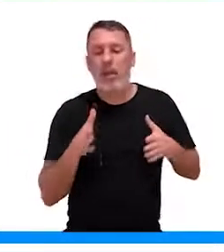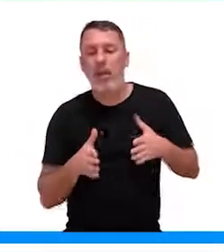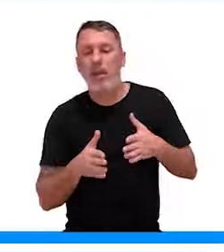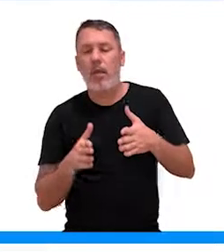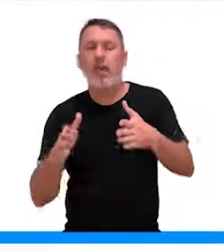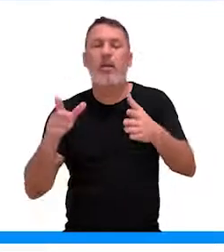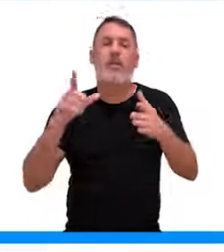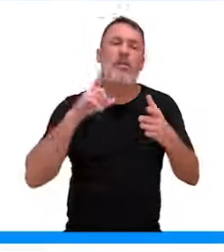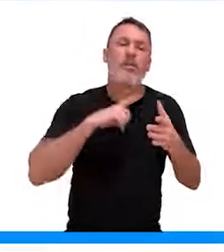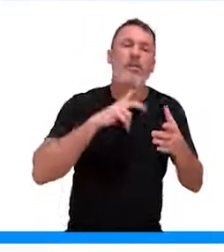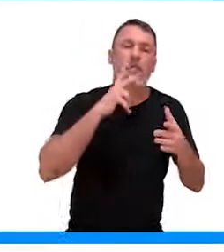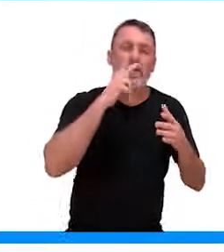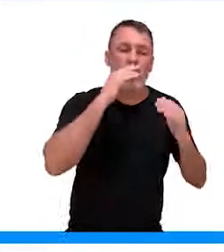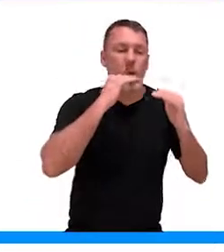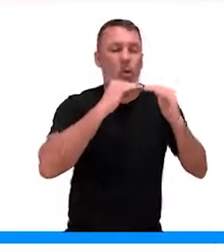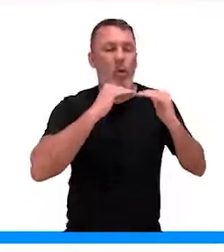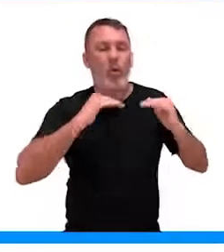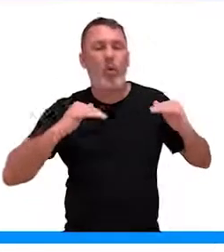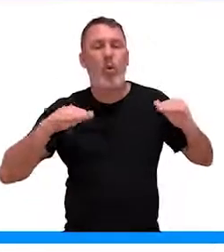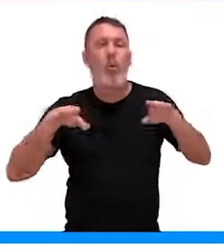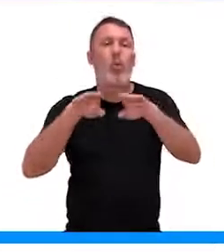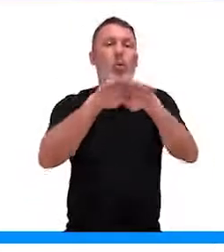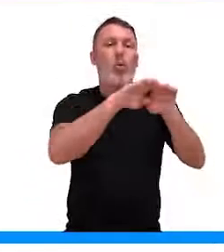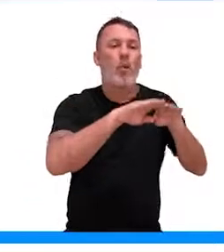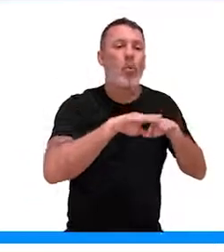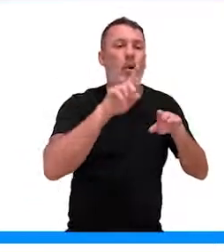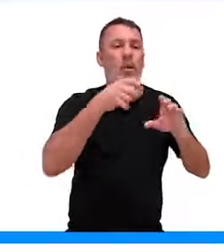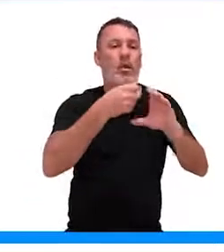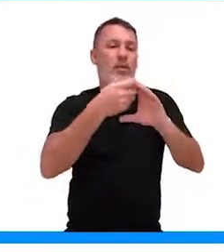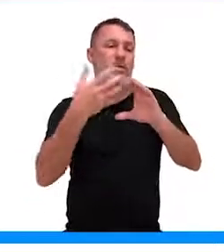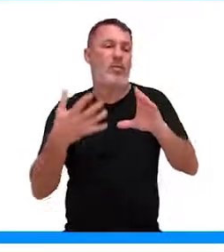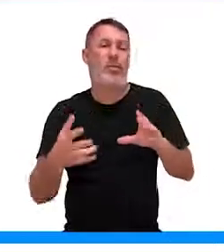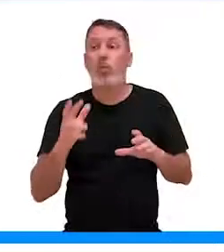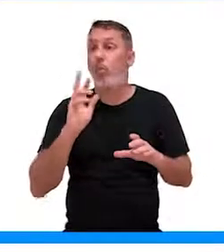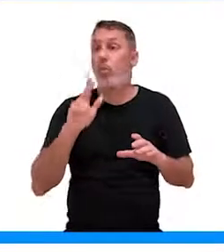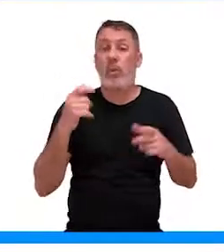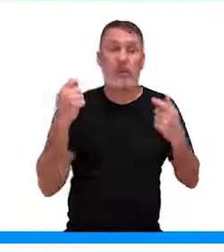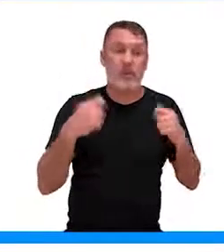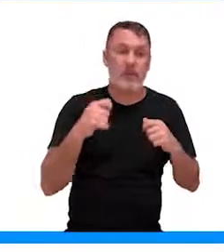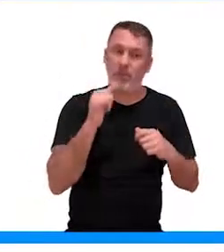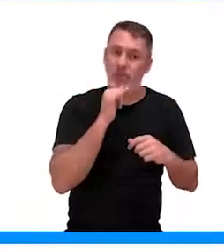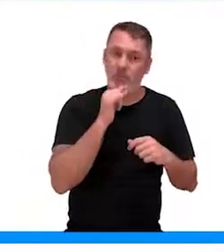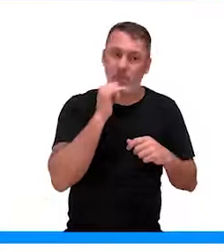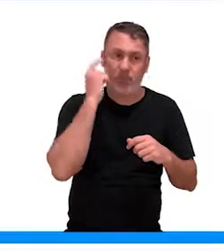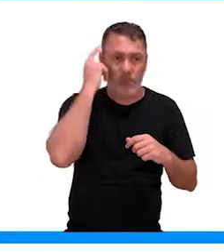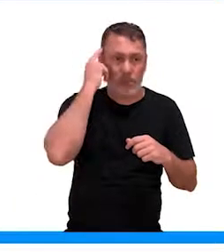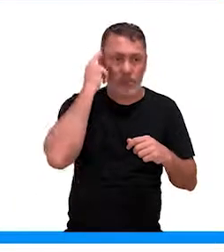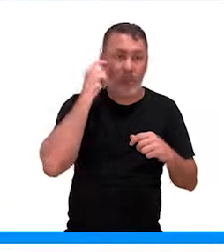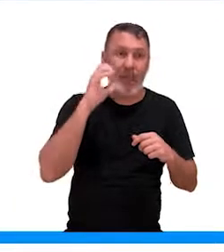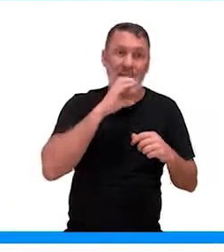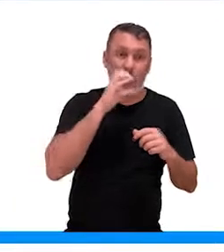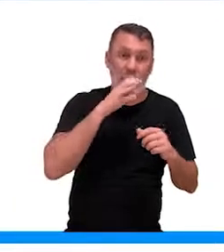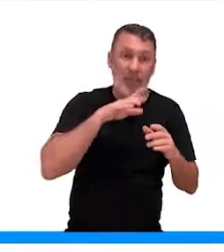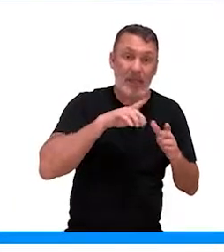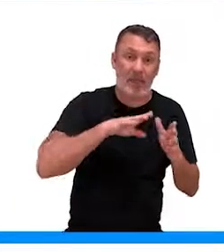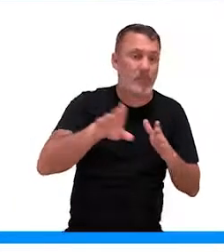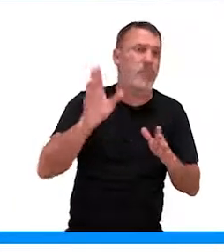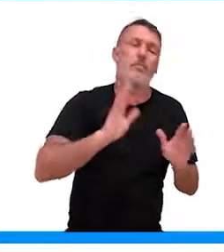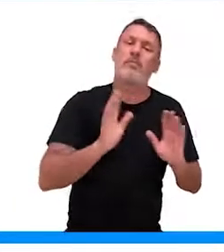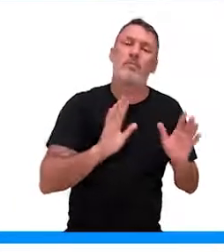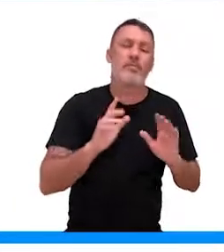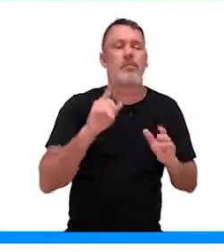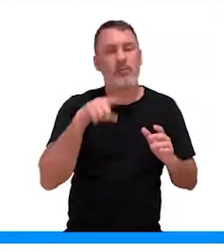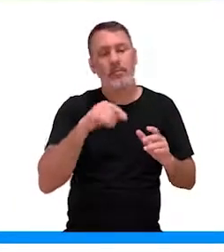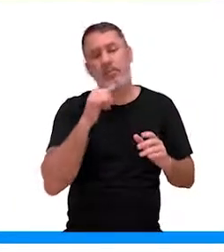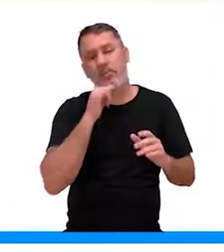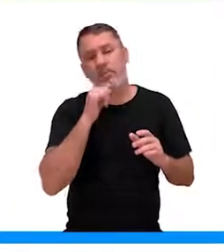mais conforme, homogêneo em relação às características. Não é necessariamente, por exemplo, uma área de velocidade,